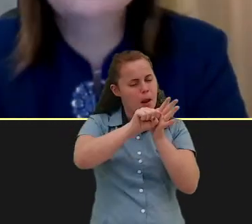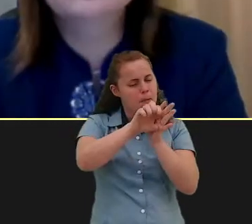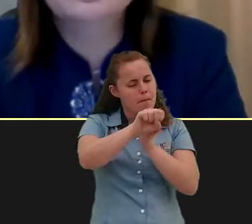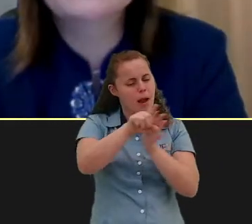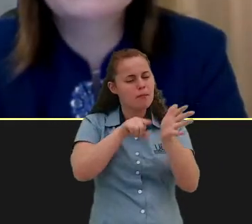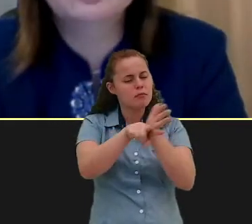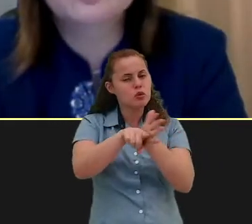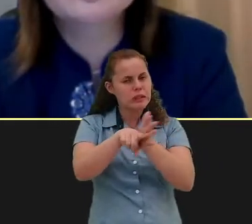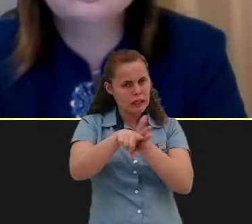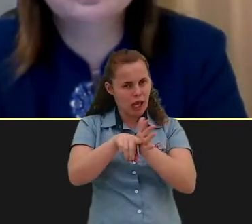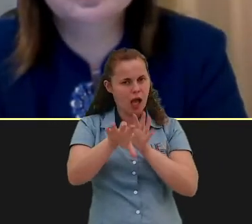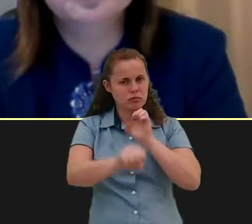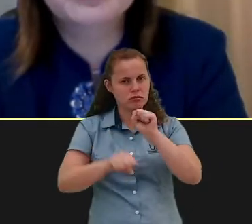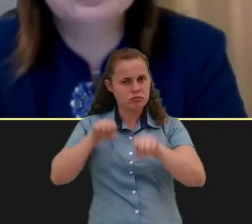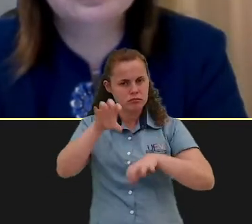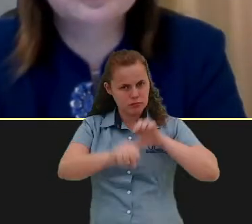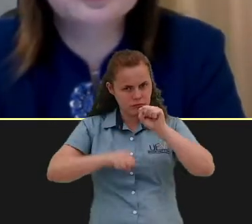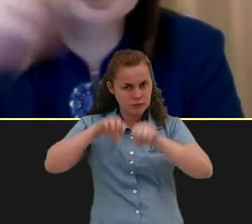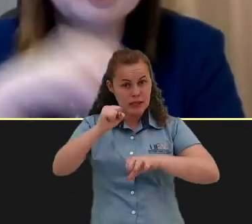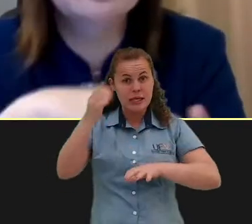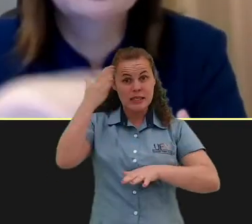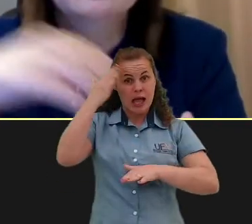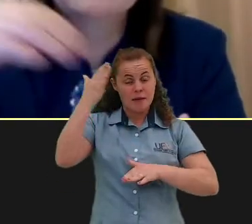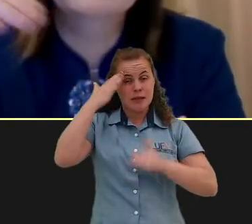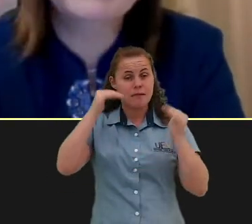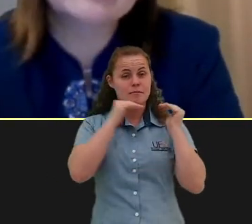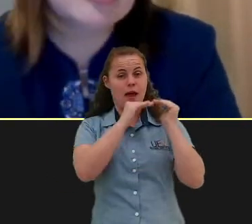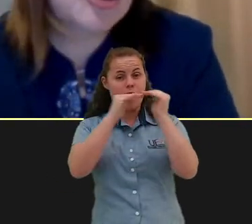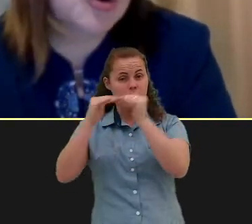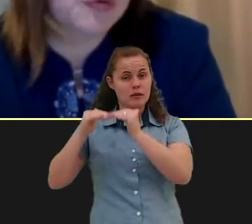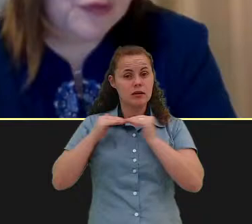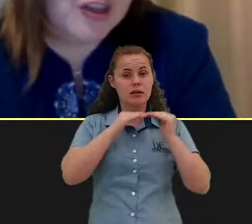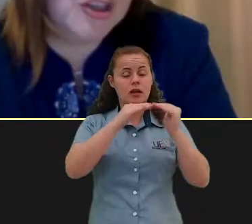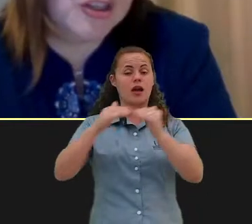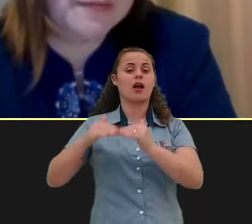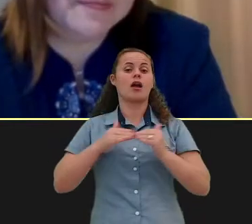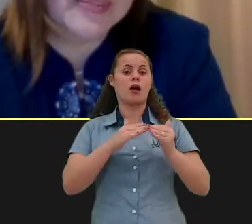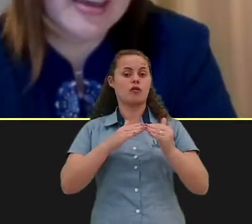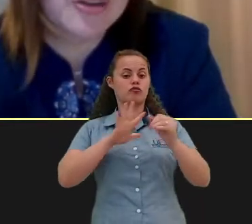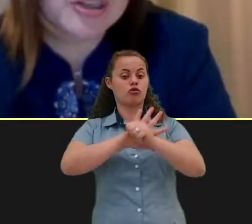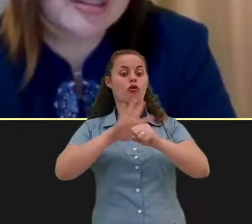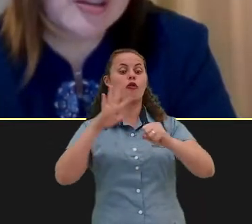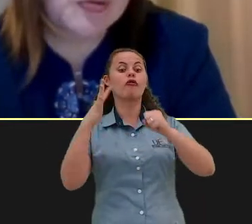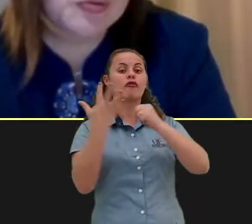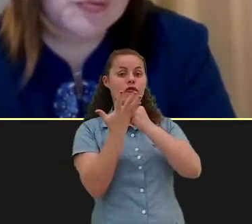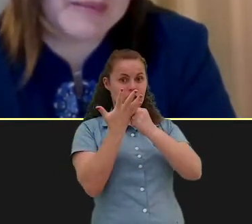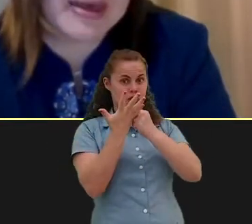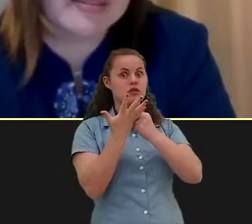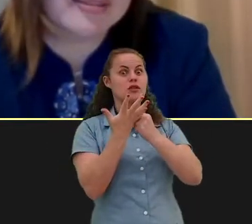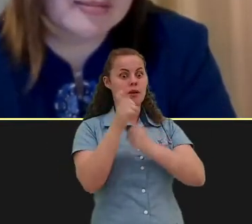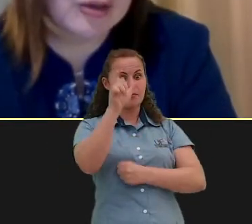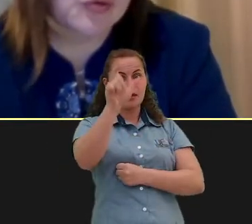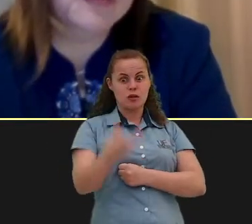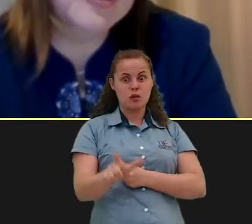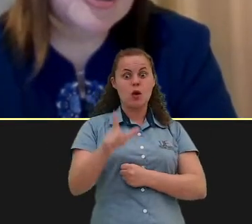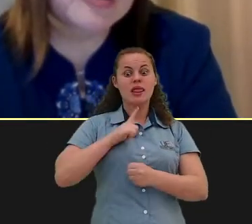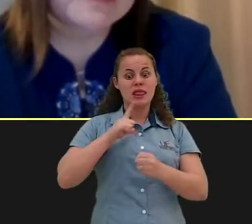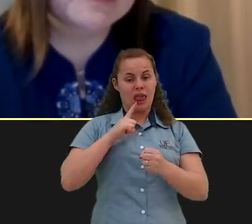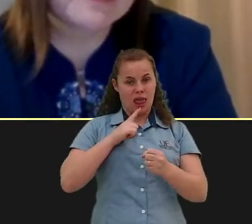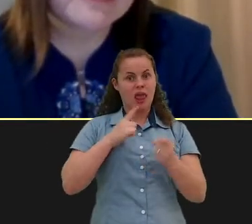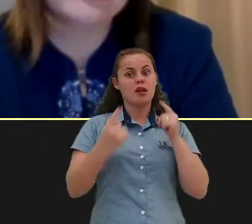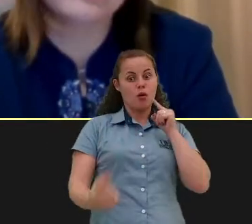quero encontrar, saber quais são todos os padrões de um paciente de COVID, eu já tenho uma meta, que é o